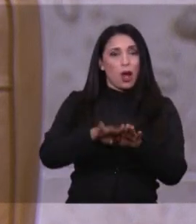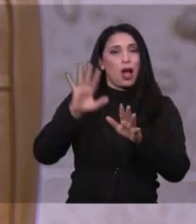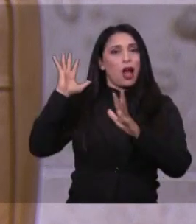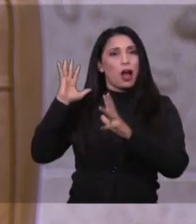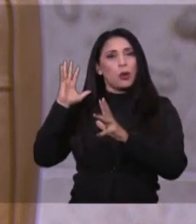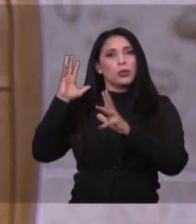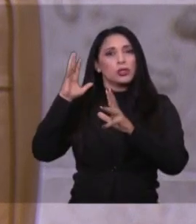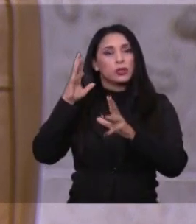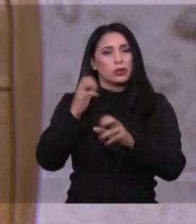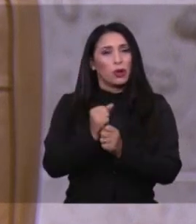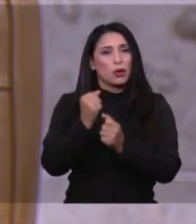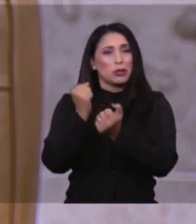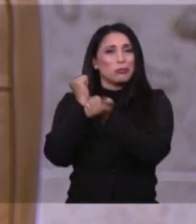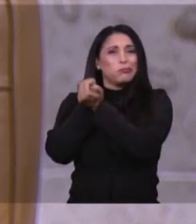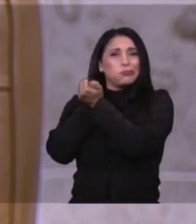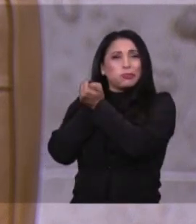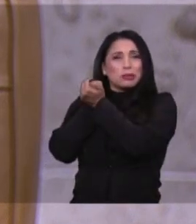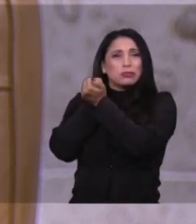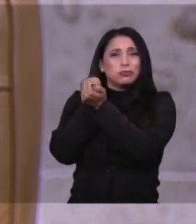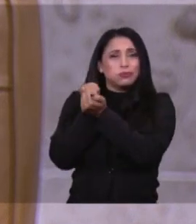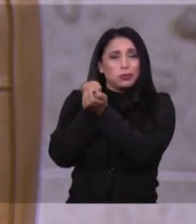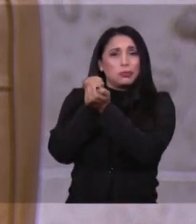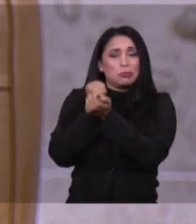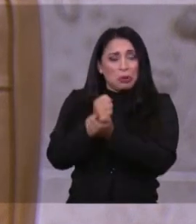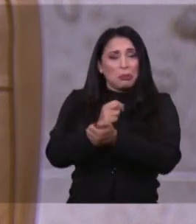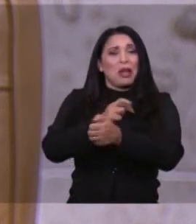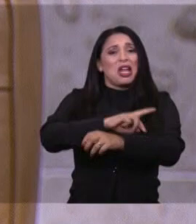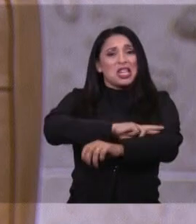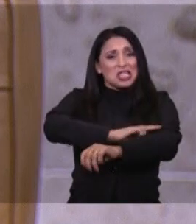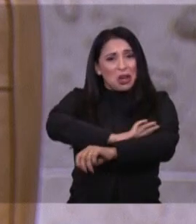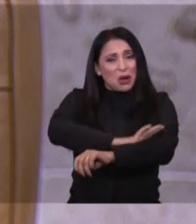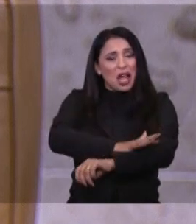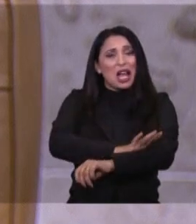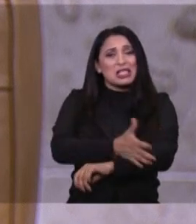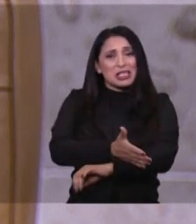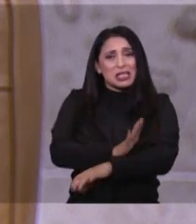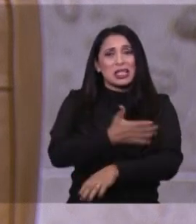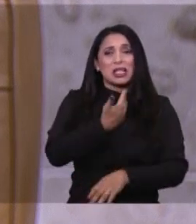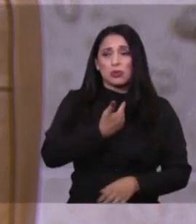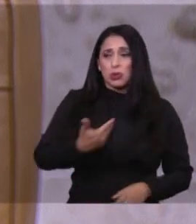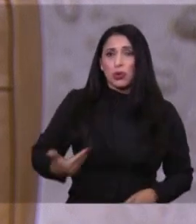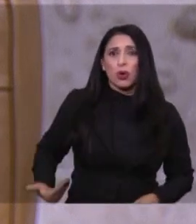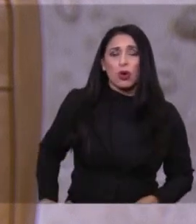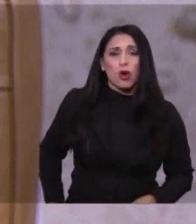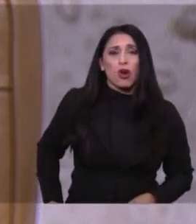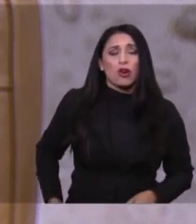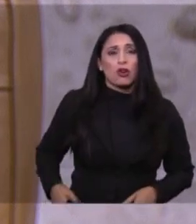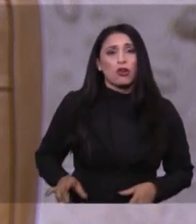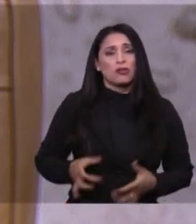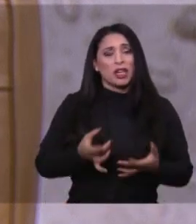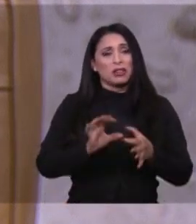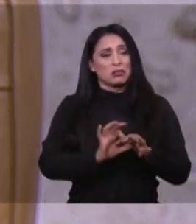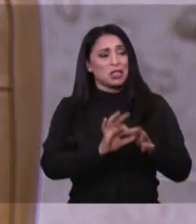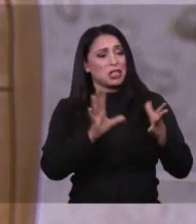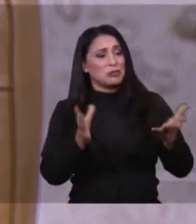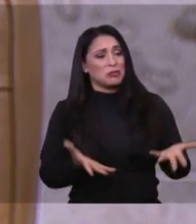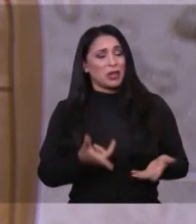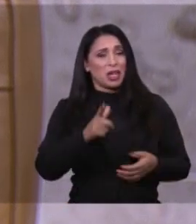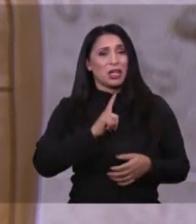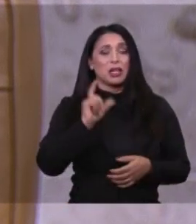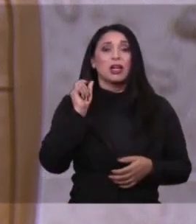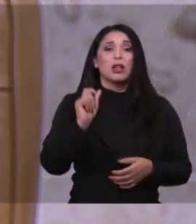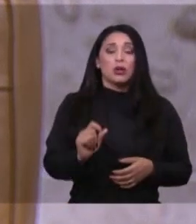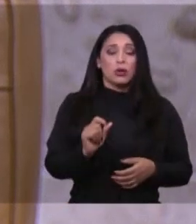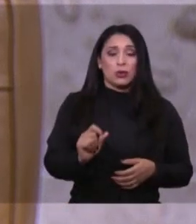histórico escravocrata e ao racismo estrutural que persiste atualmente,